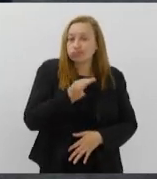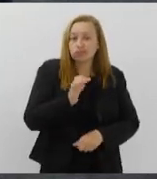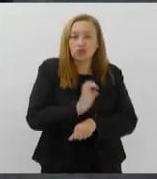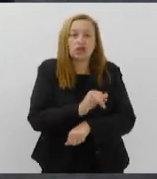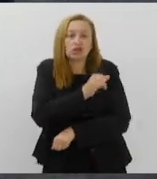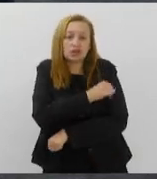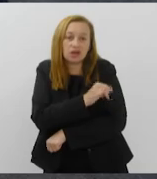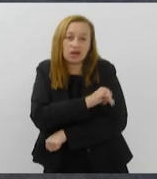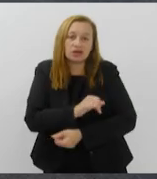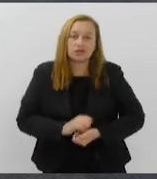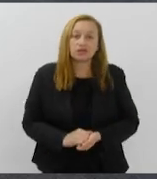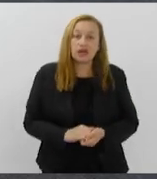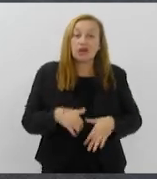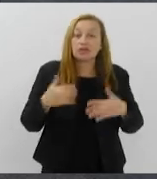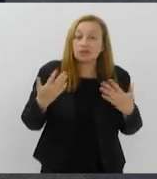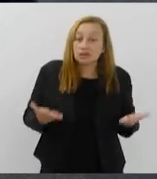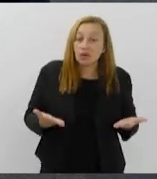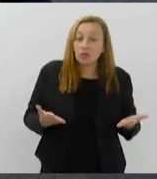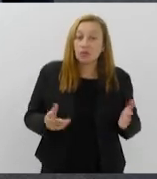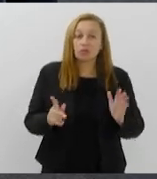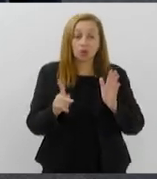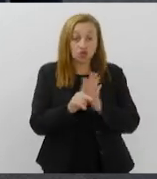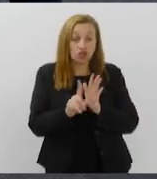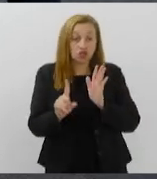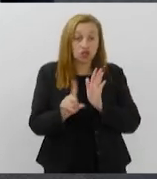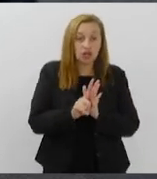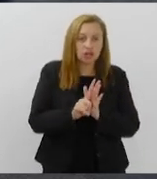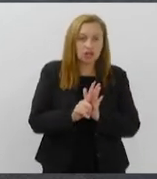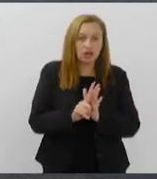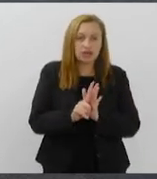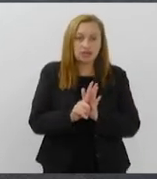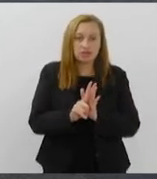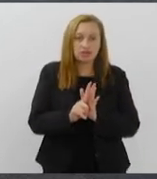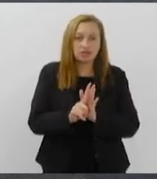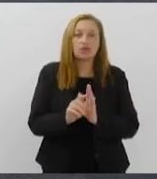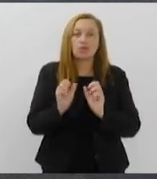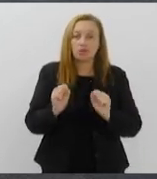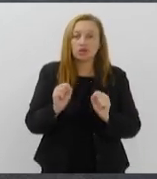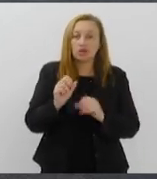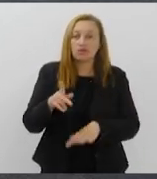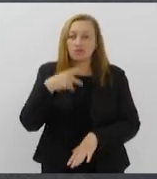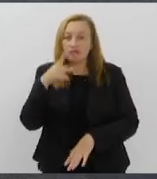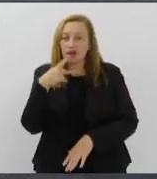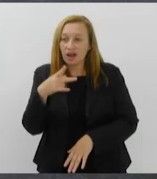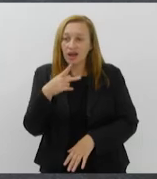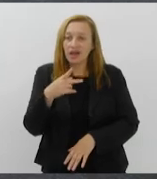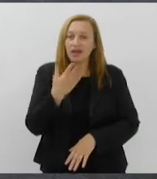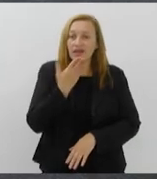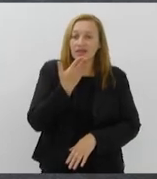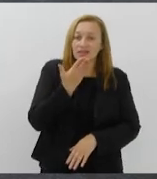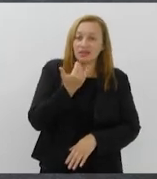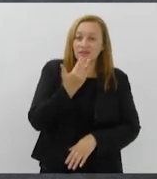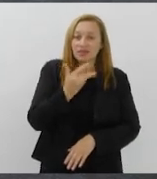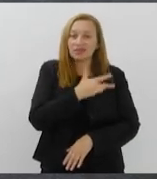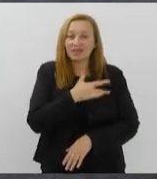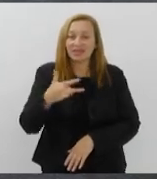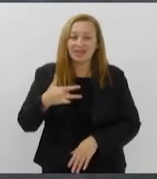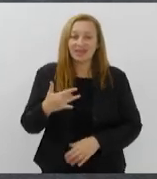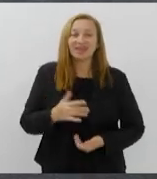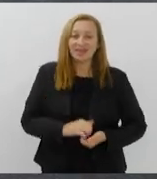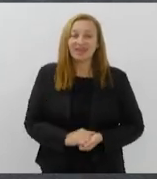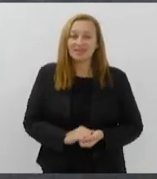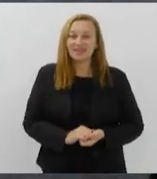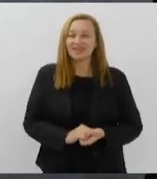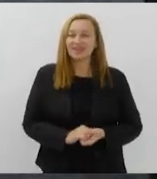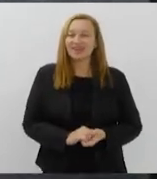Rio de Janeiro. Então, trazer projetos de lei que possam falar da alimentação saudável, mas, acima de tudo, como é que a gente